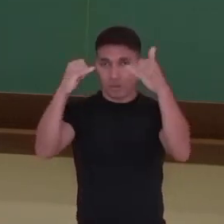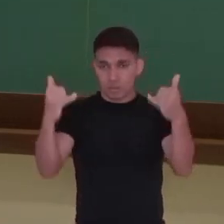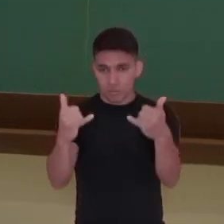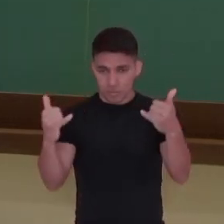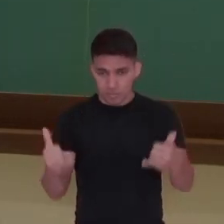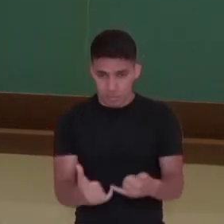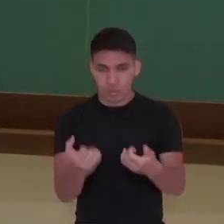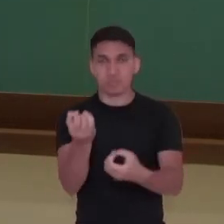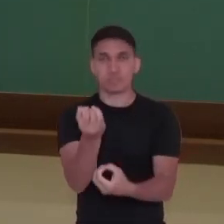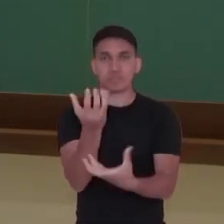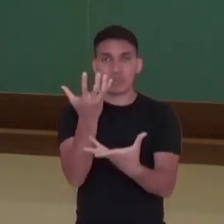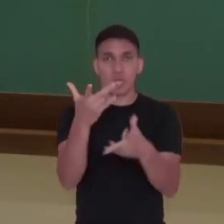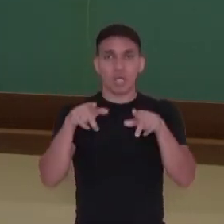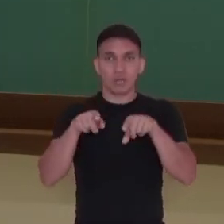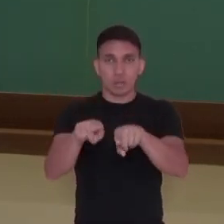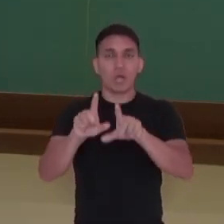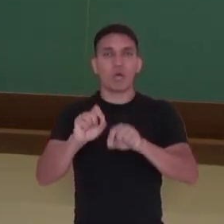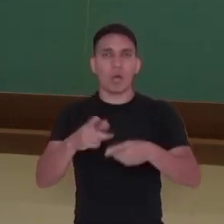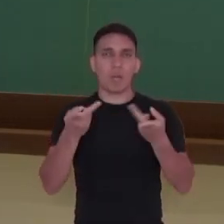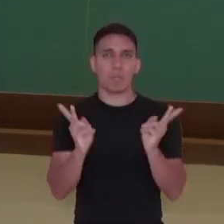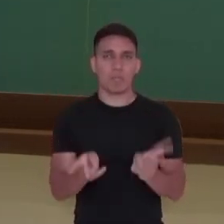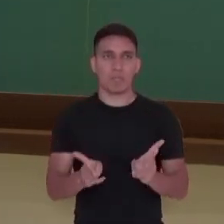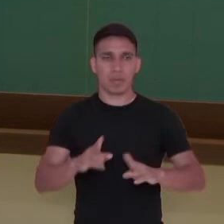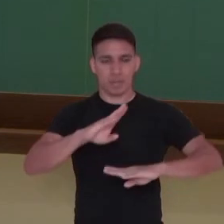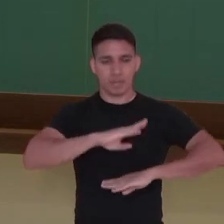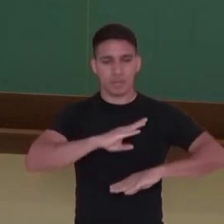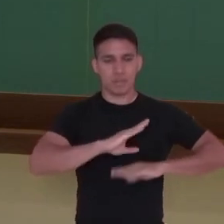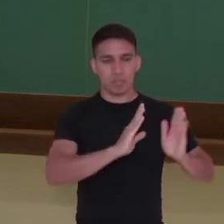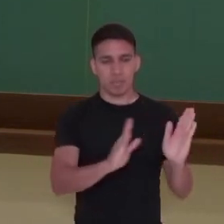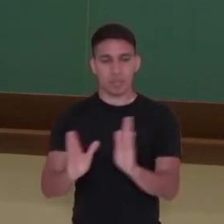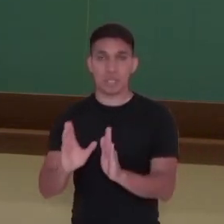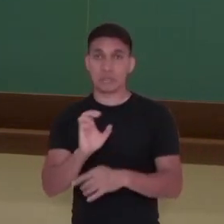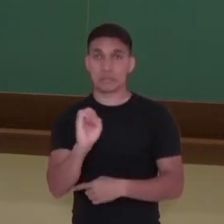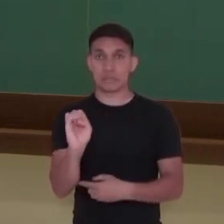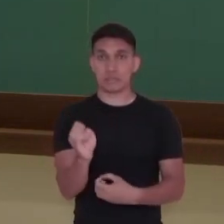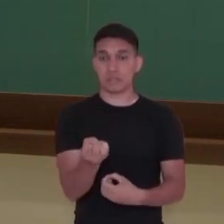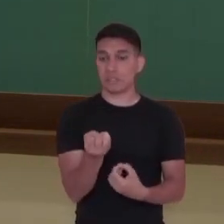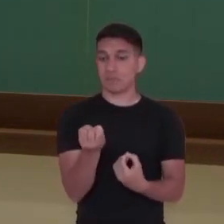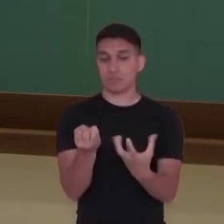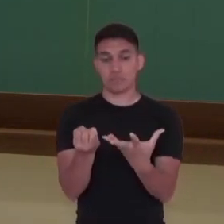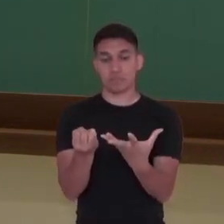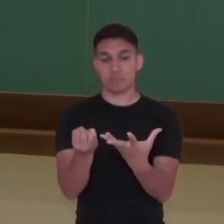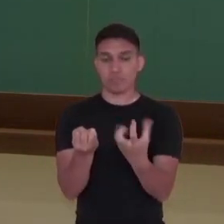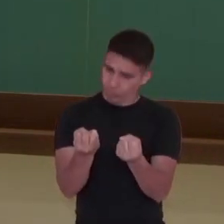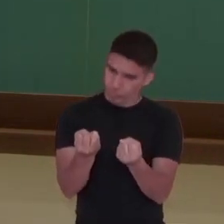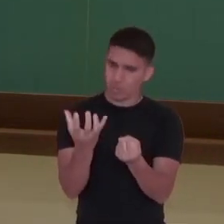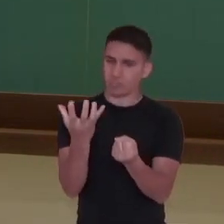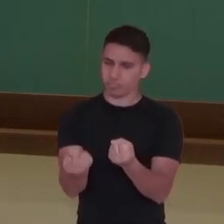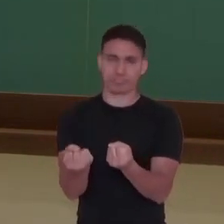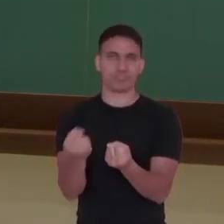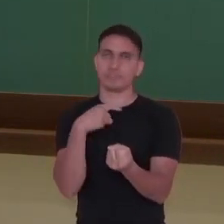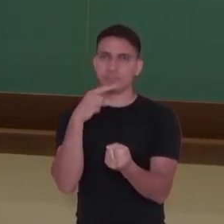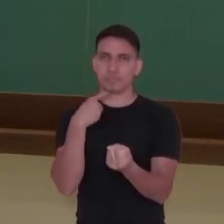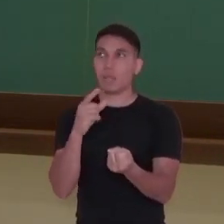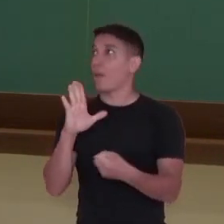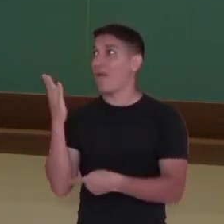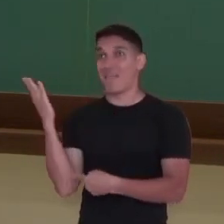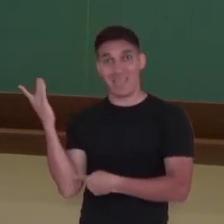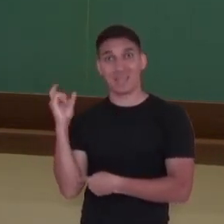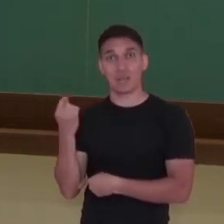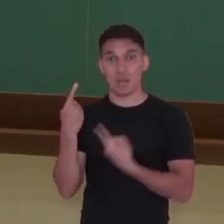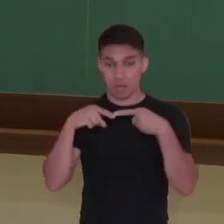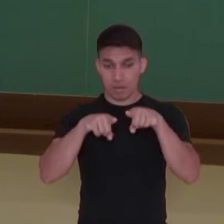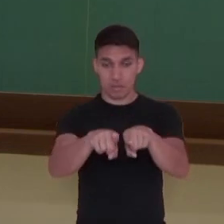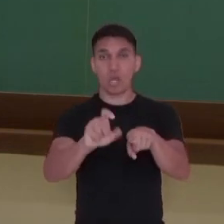em comum. Na primeira situação, em série, se a primeira lâmpada queimar, a segunda não acende. Já nesse caso, em